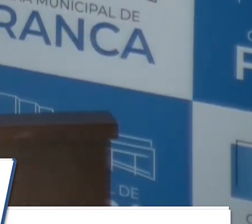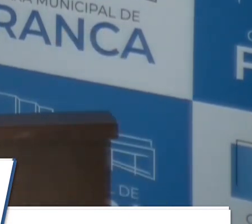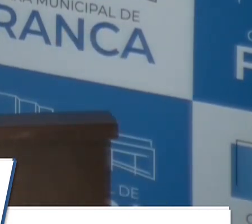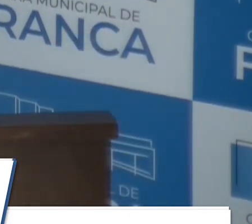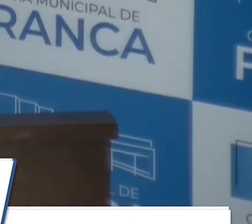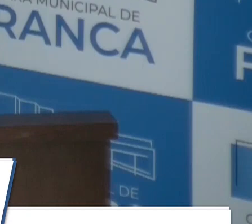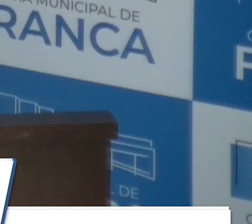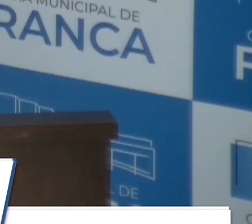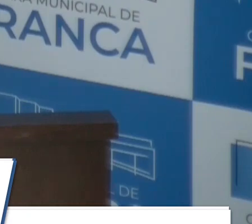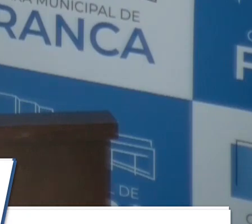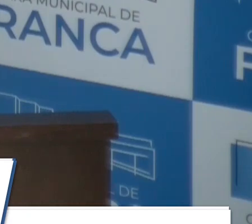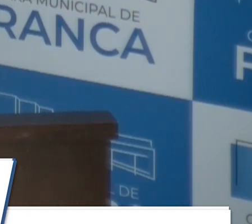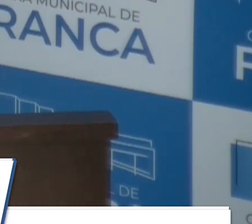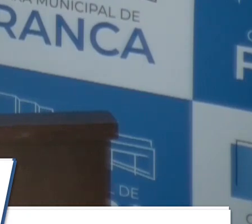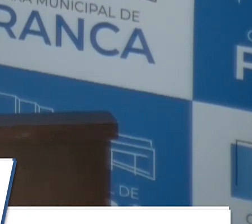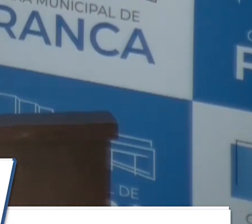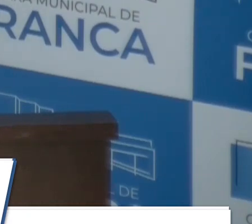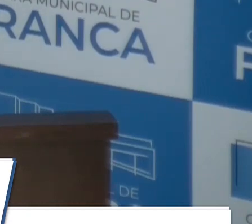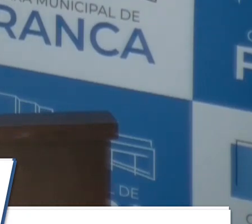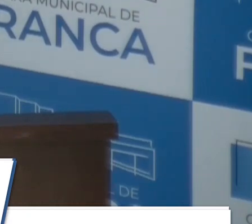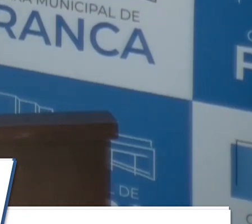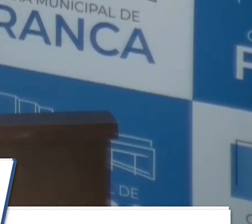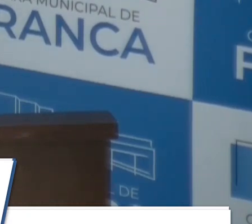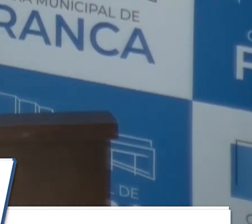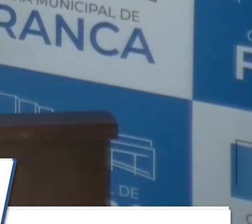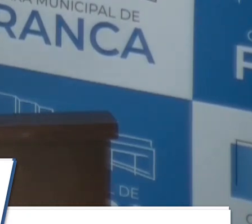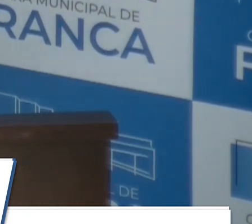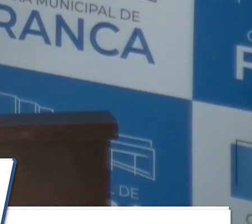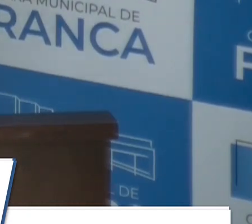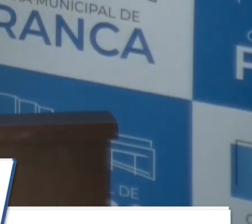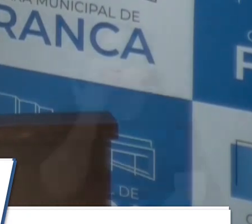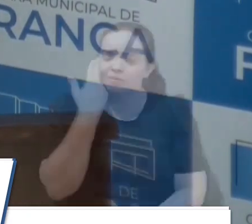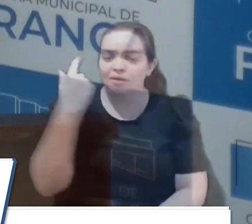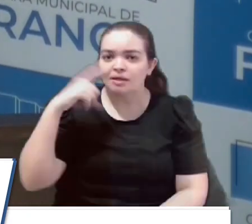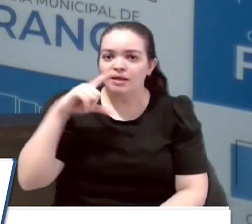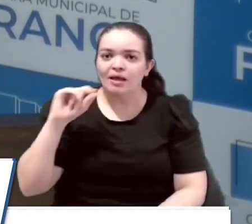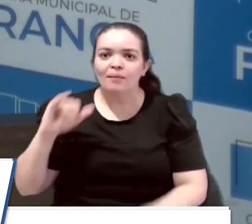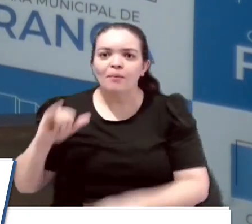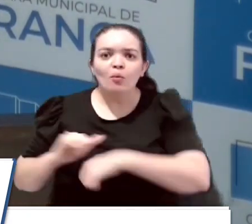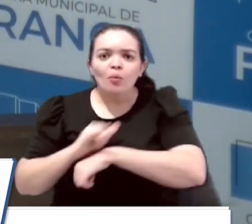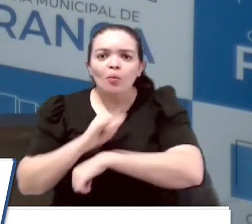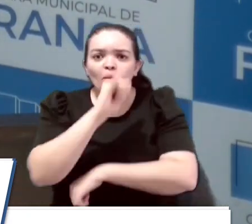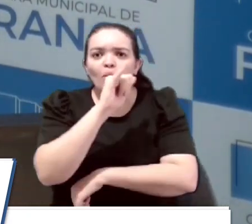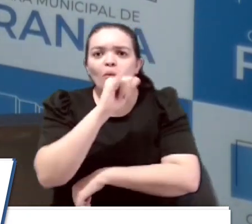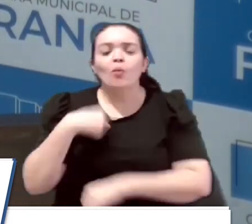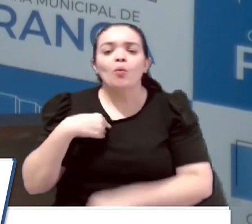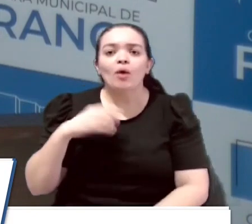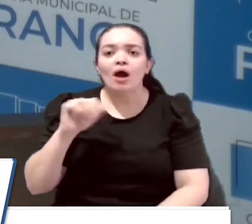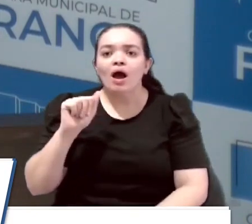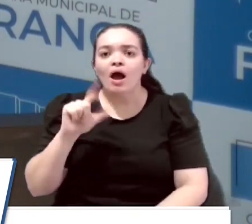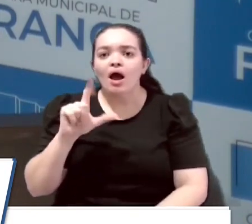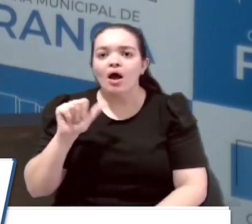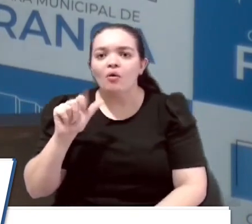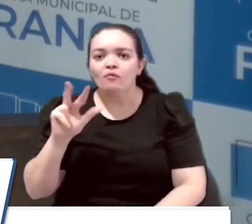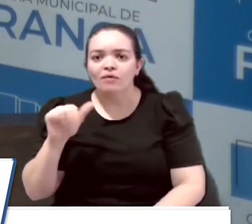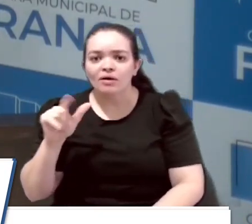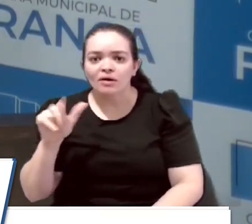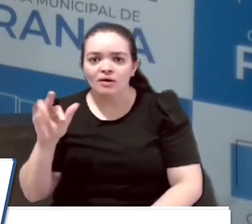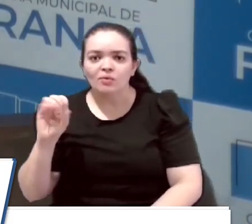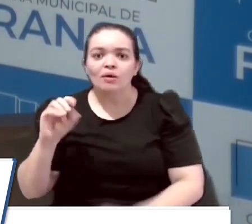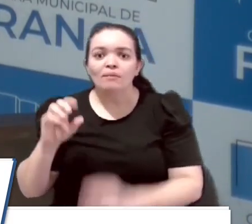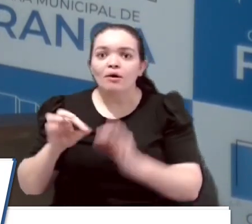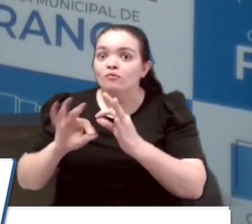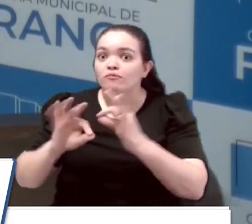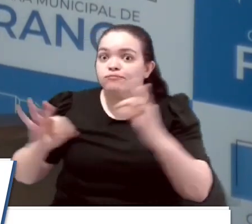longe. Isso é em todo lugar. Por exemplo, quem mora no aeroporto precisa no Dr. Álvaro Azuz, é mais distante. Quem mora